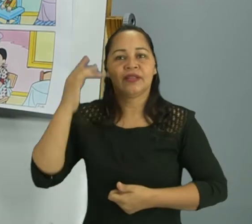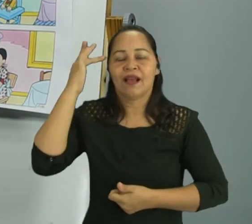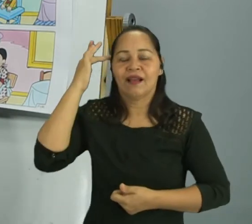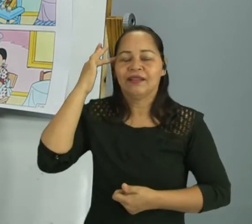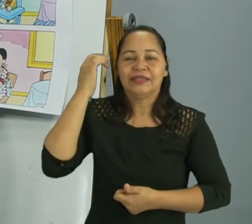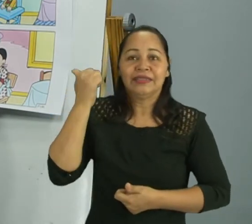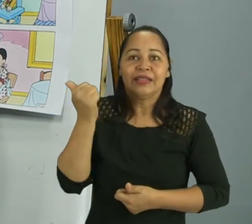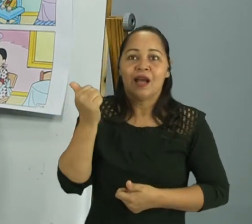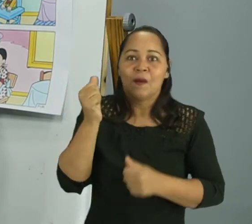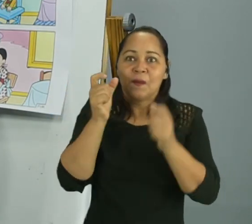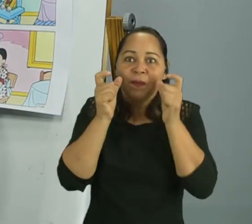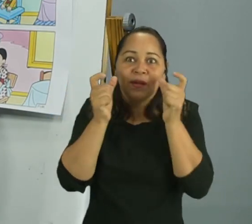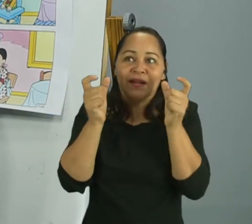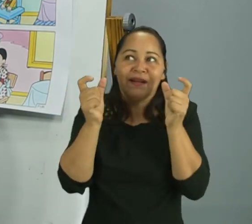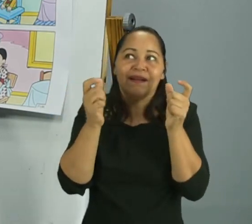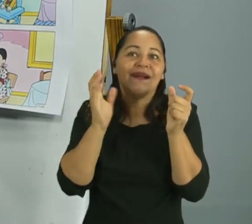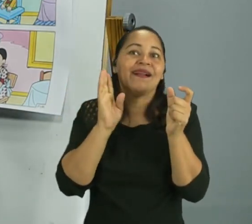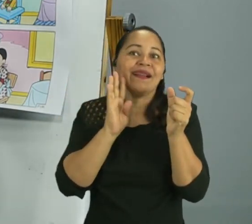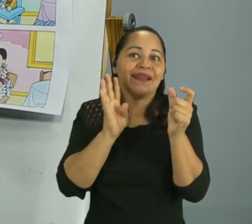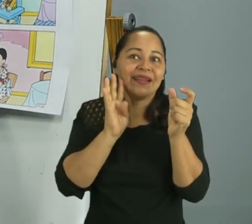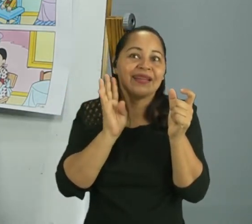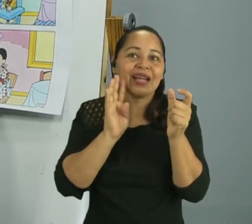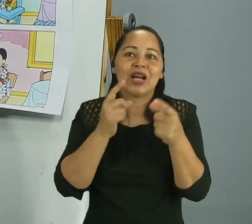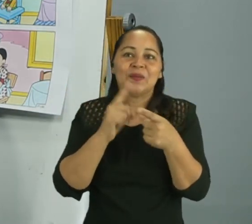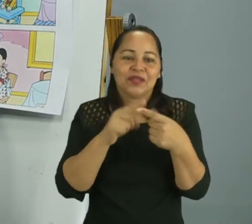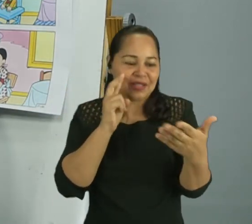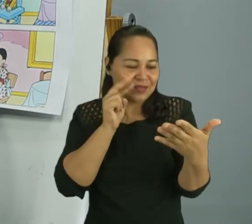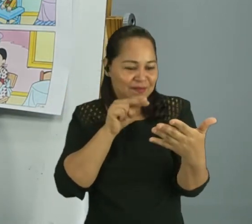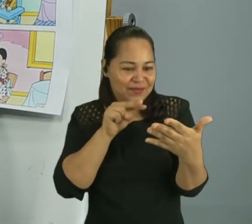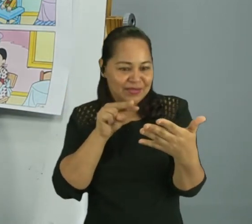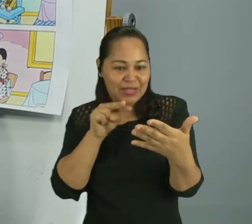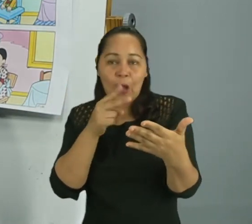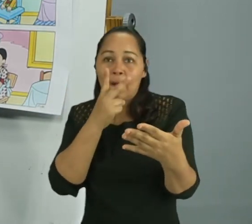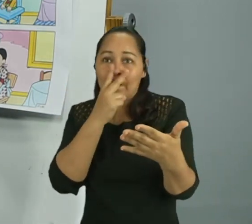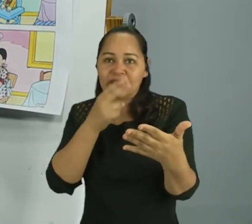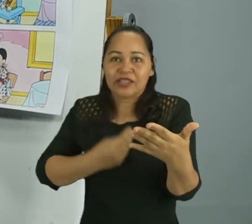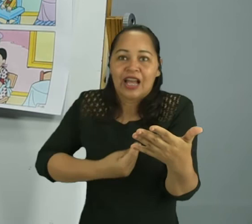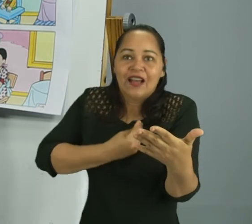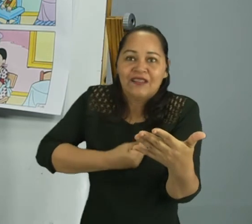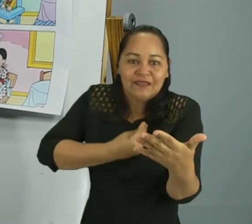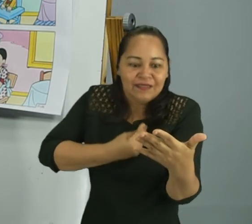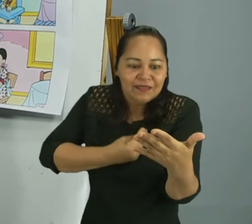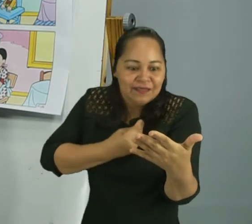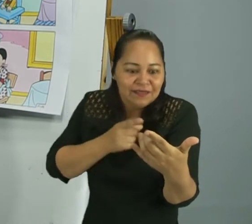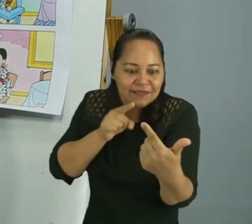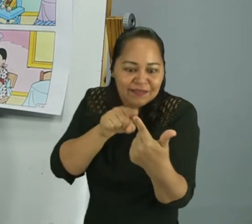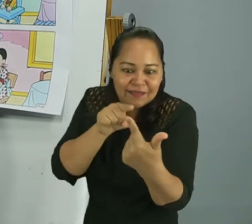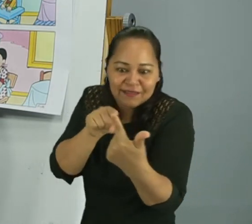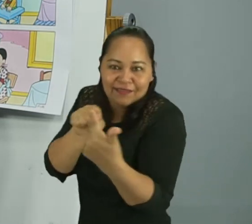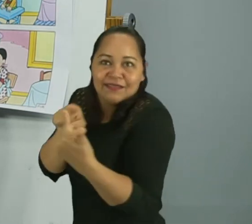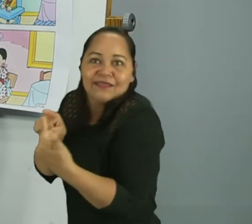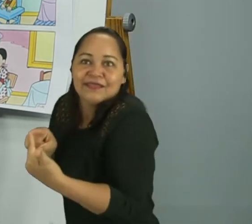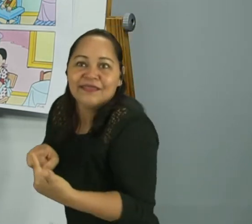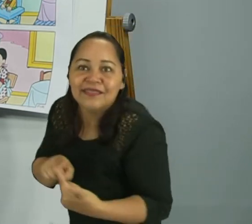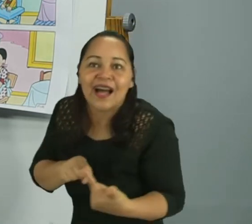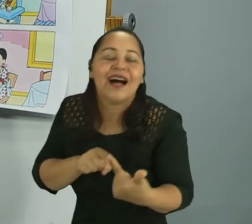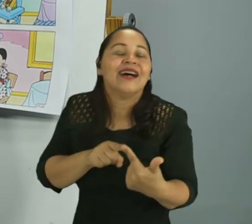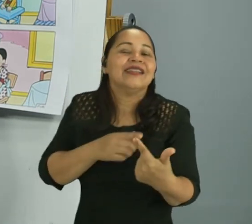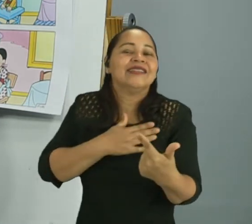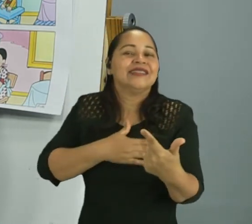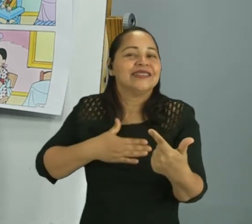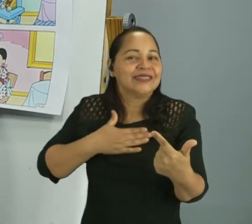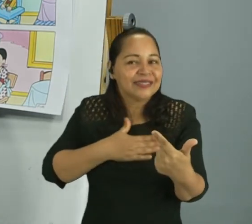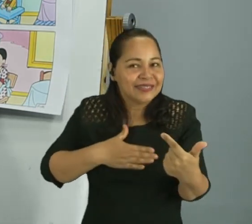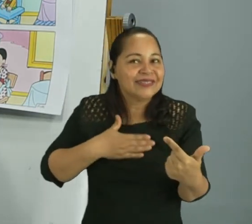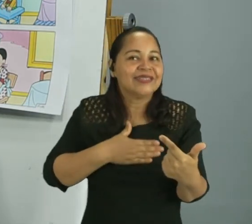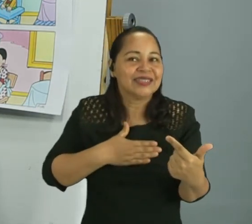gibis. E eu acho muito interessante porque a gente se sente. A gente se sente dentro da história. Eu, quando comecei a